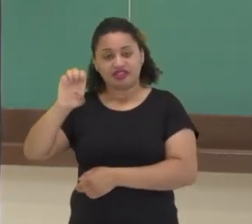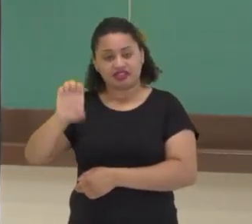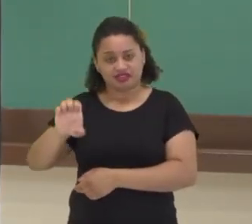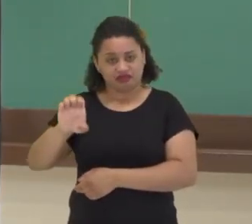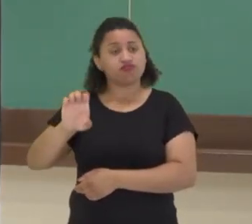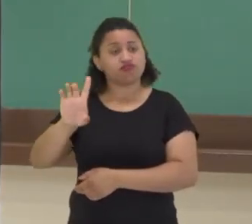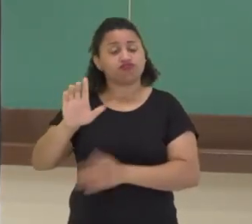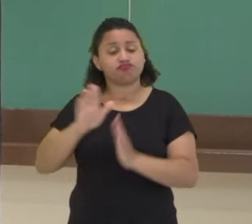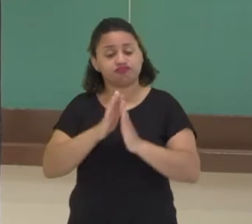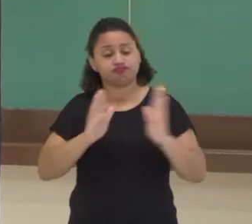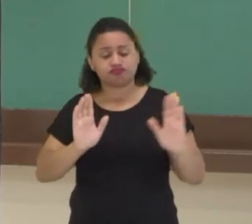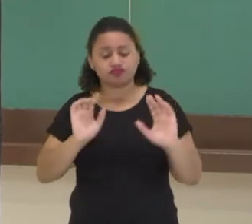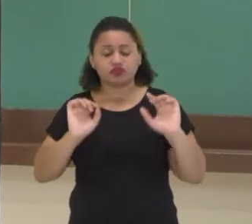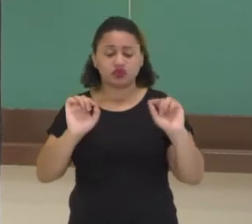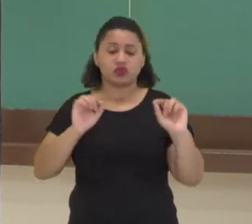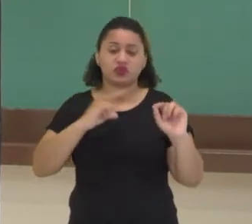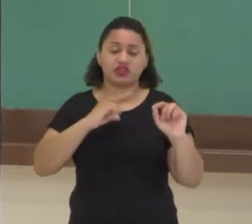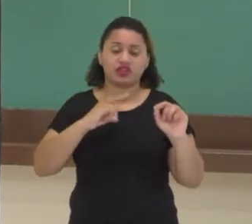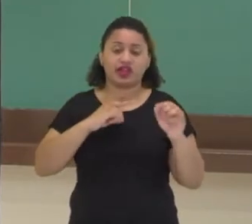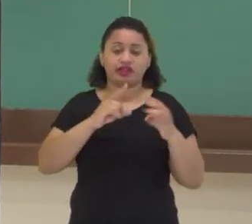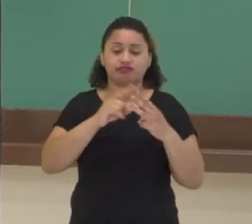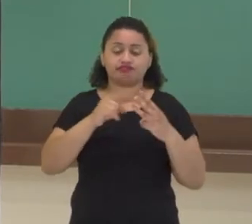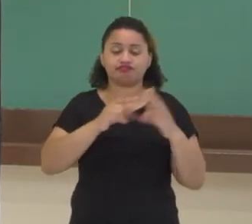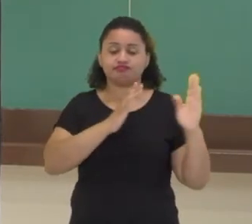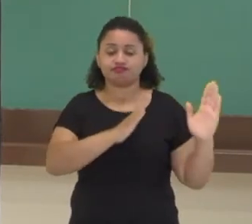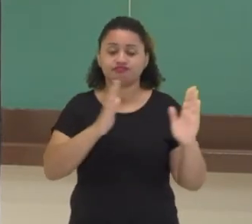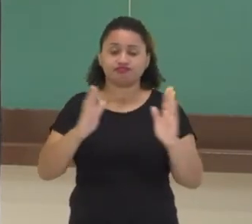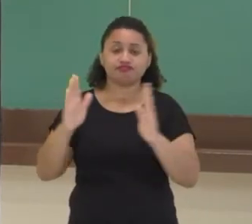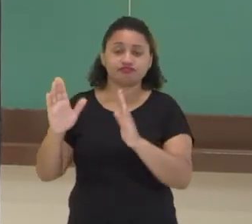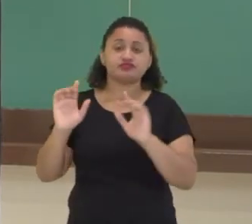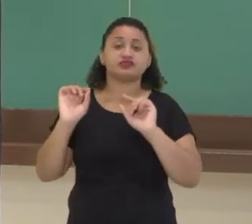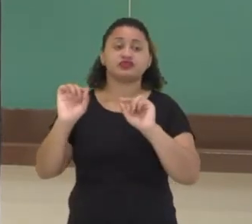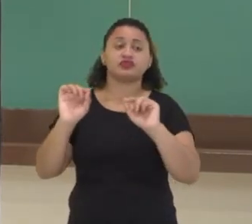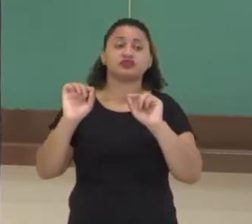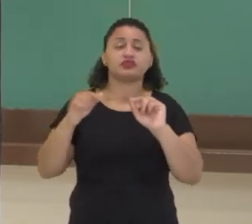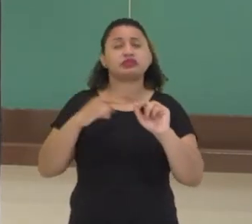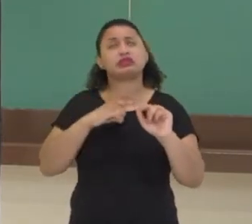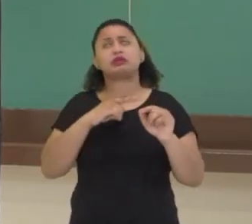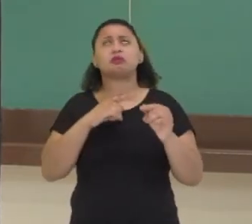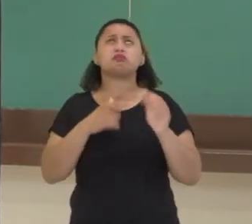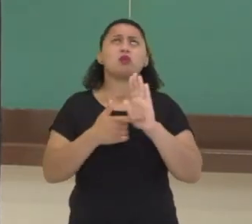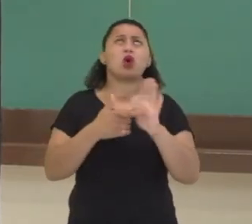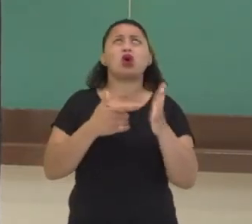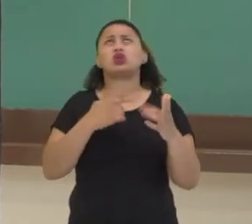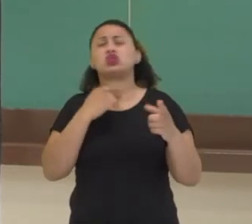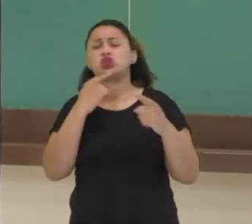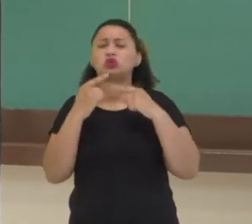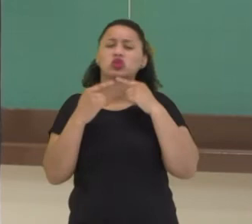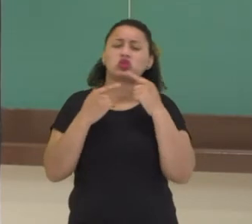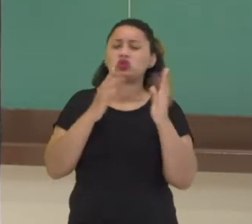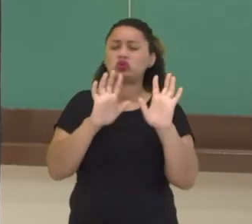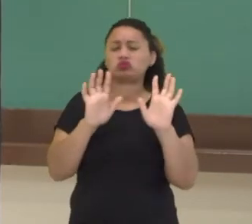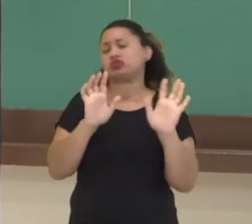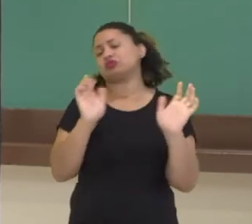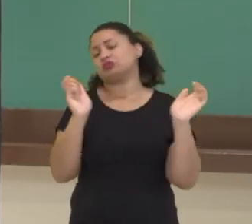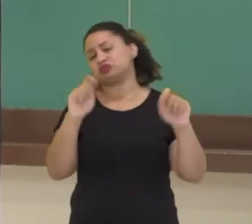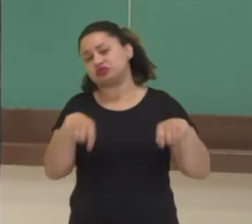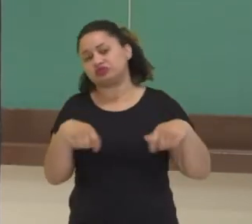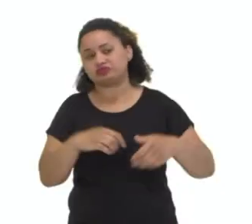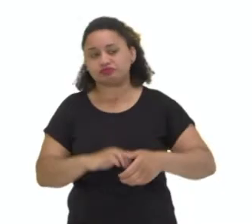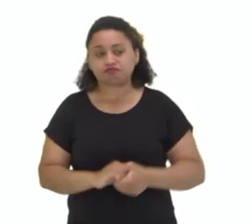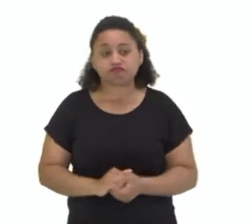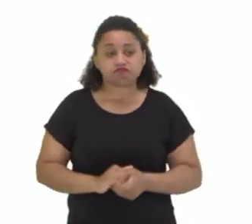subjuntivo, né, tem 3 tempos e sempre expressa o quê? Uma dúvida, uma hipótese, tá ok? Então,